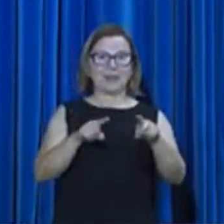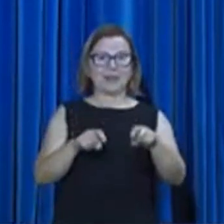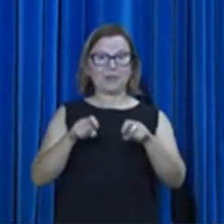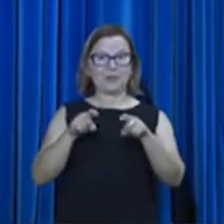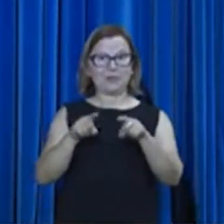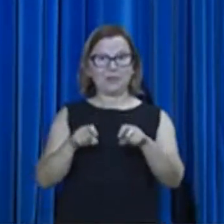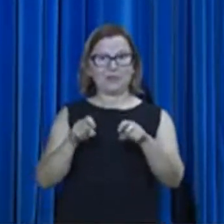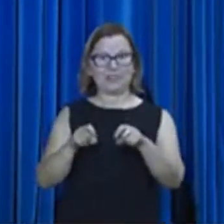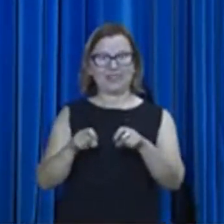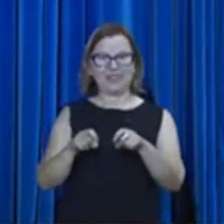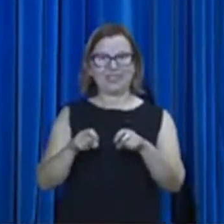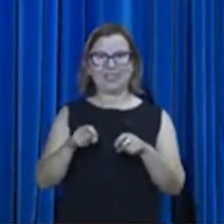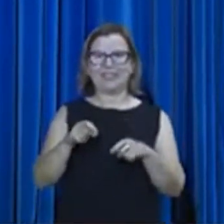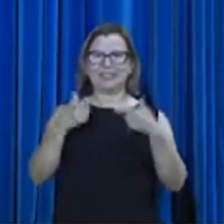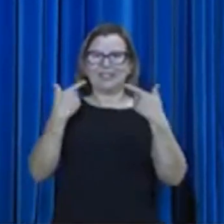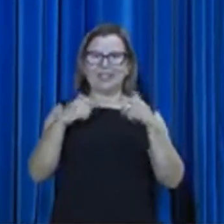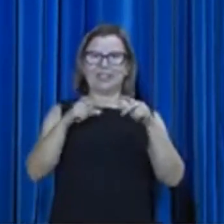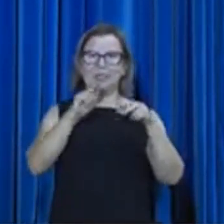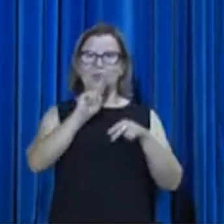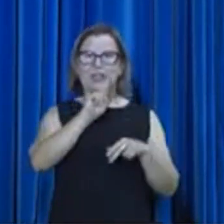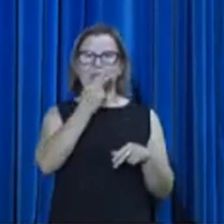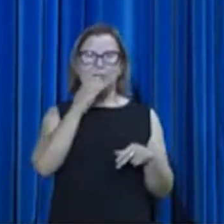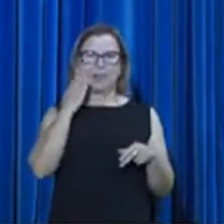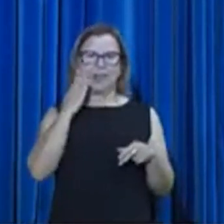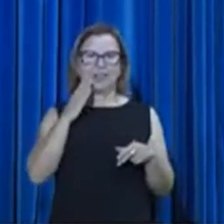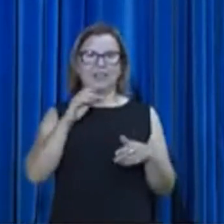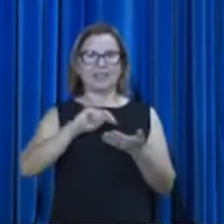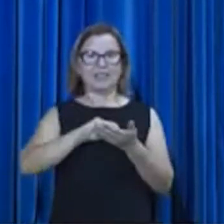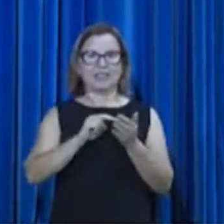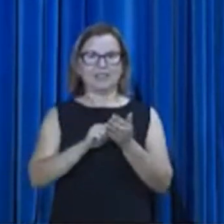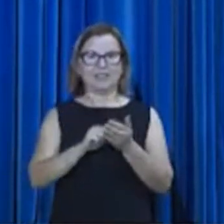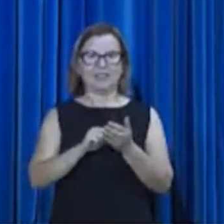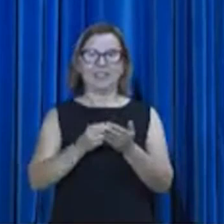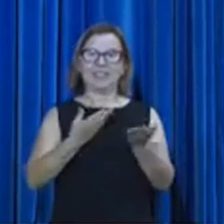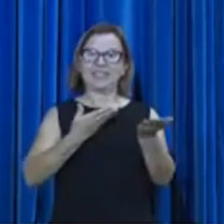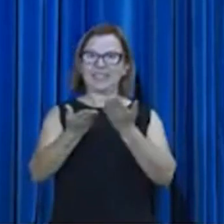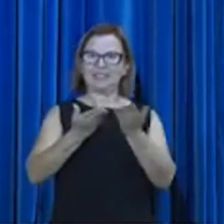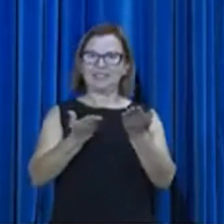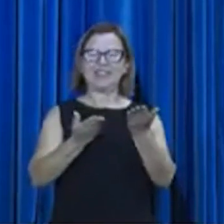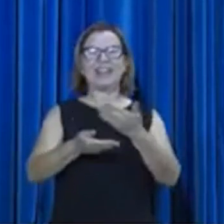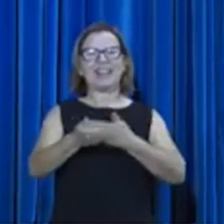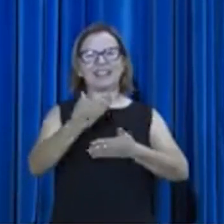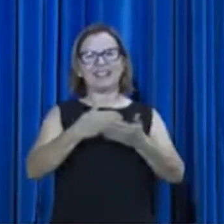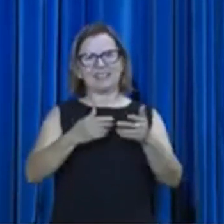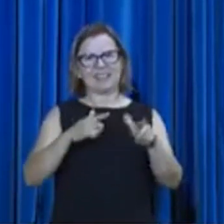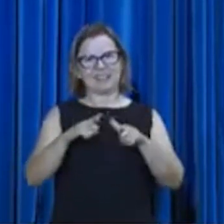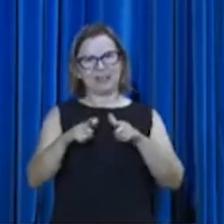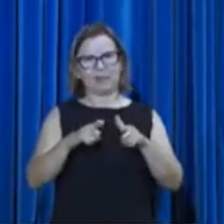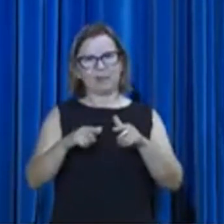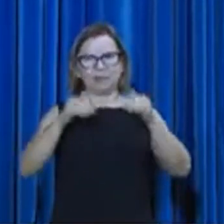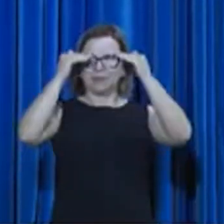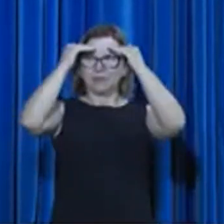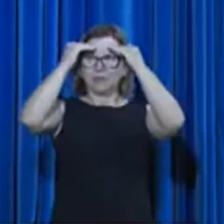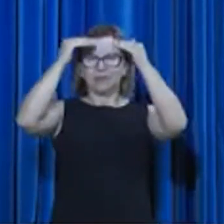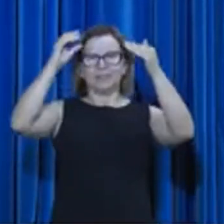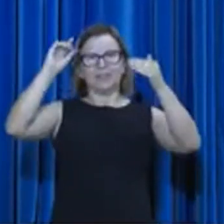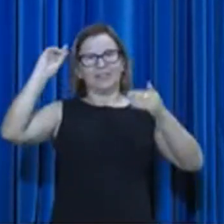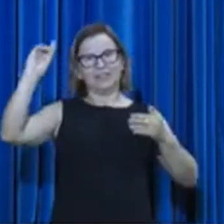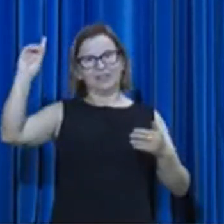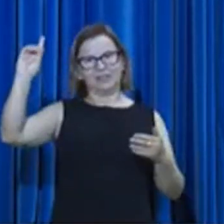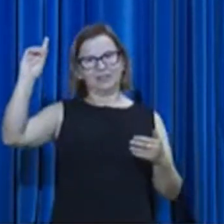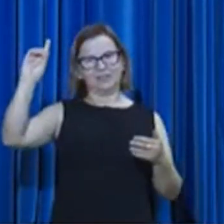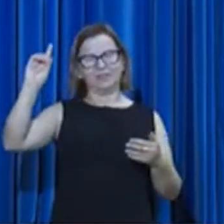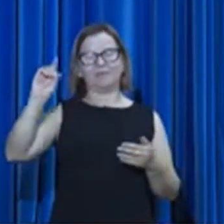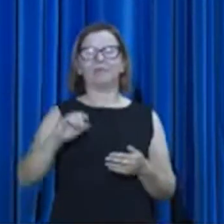e significa servir por meio do trabalho. Em submissão a Deus, então, Adão